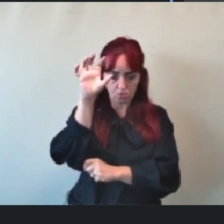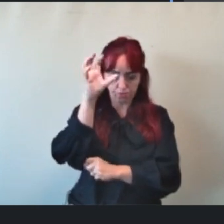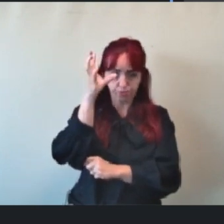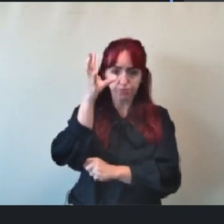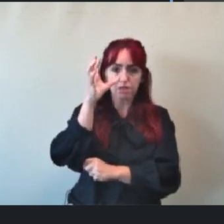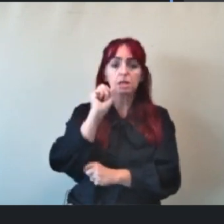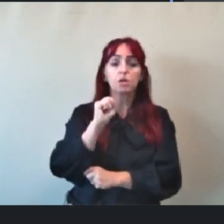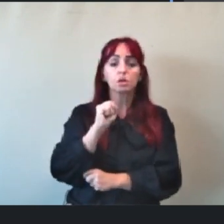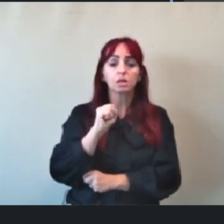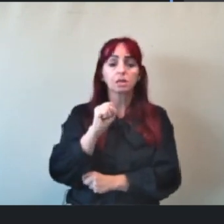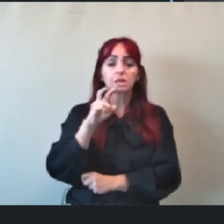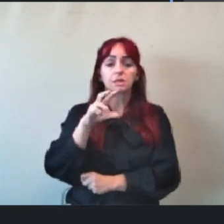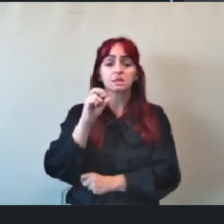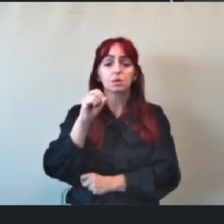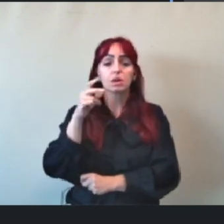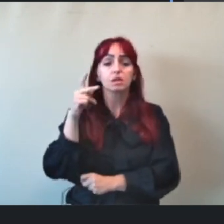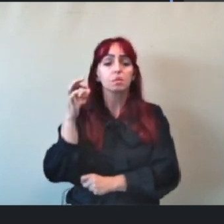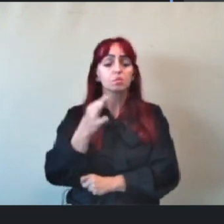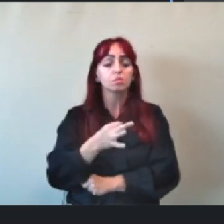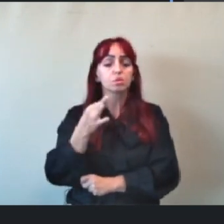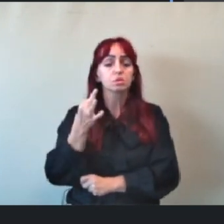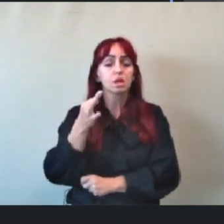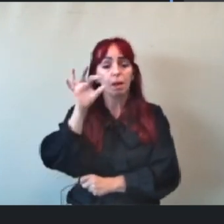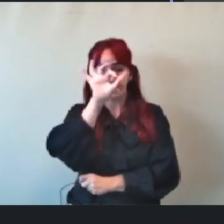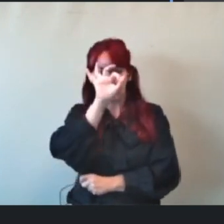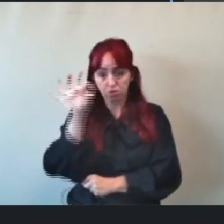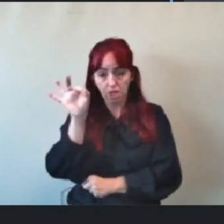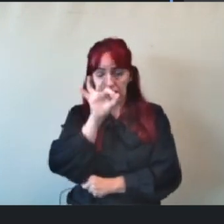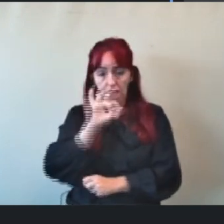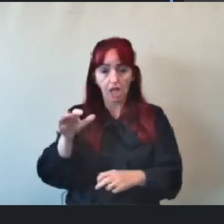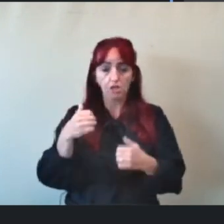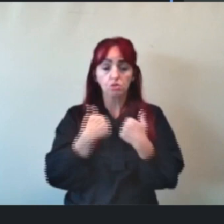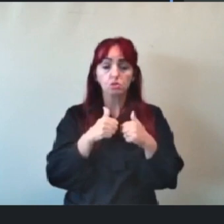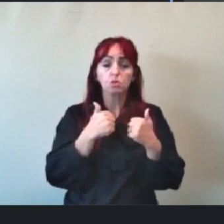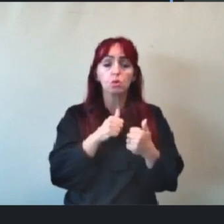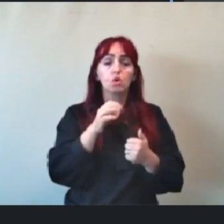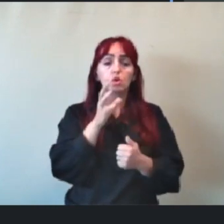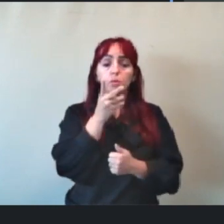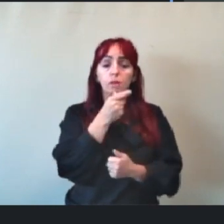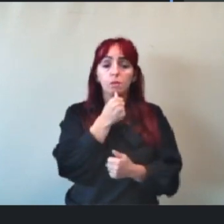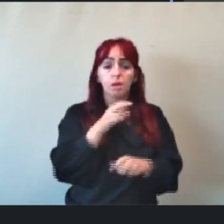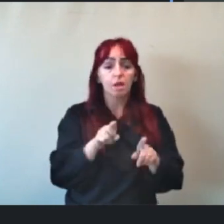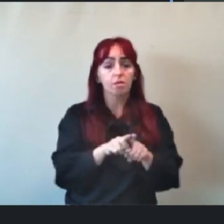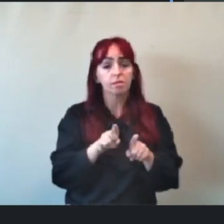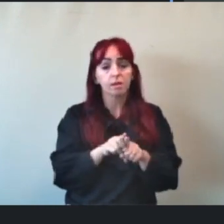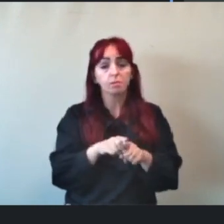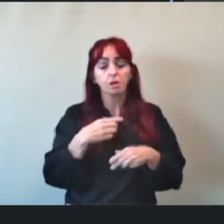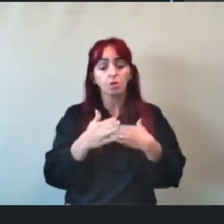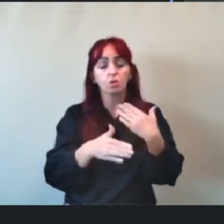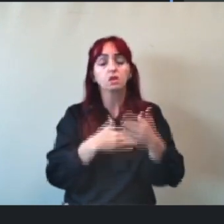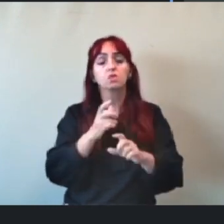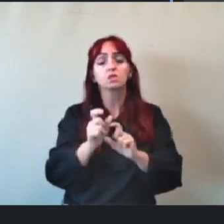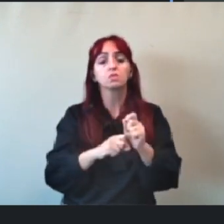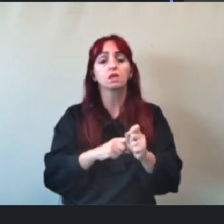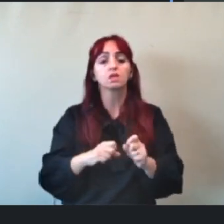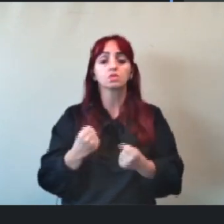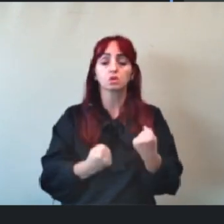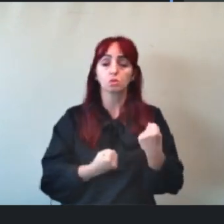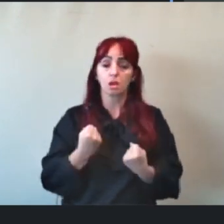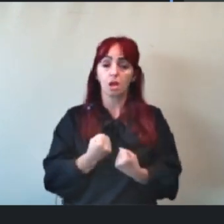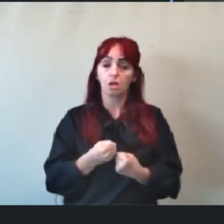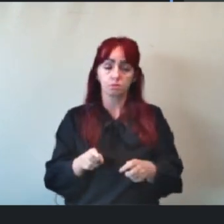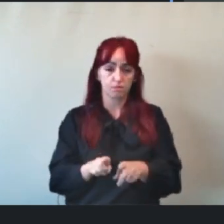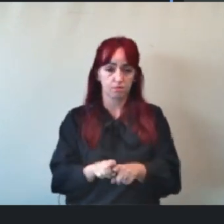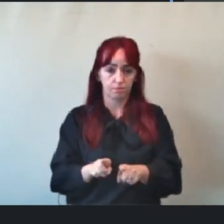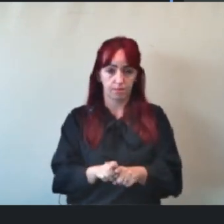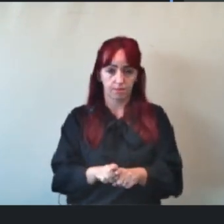50% de atraso para o transporte coletivo e também, consequentemente, os carros nessa, né? E